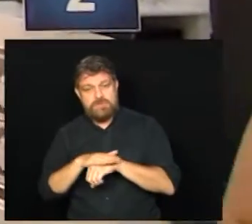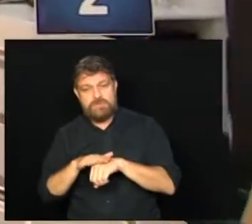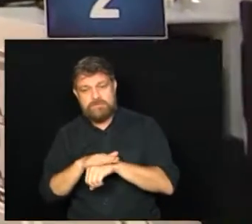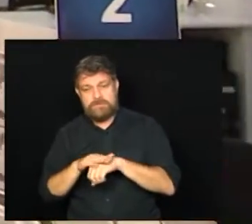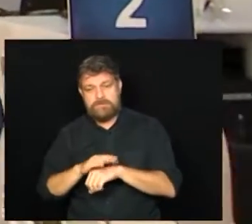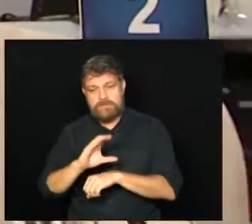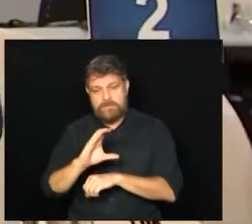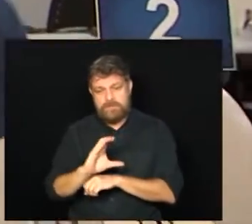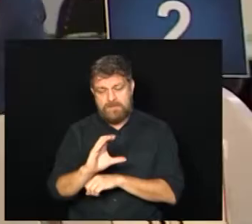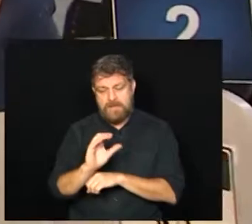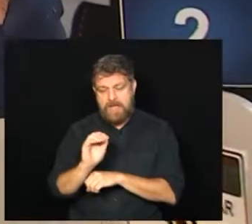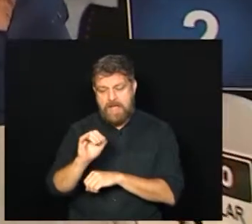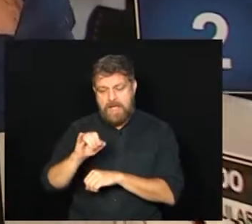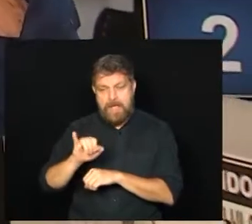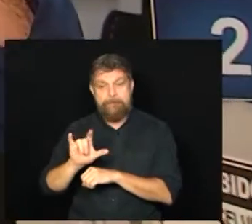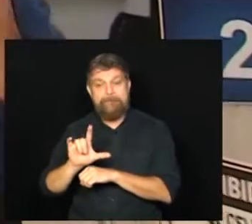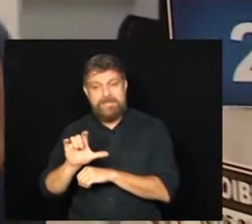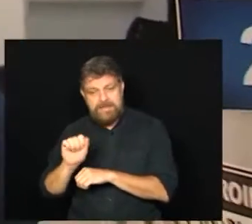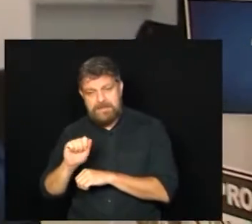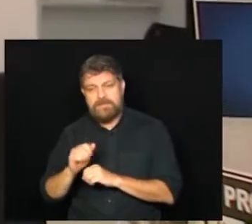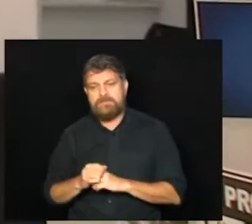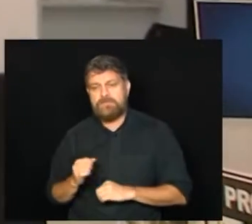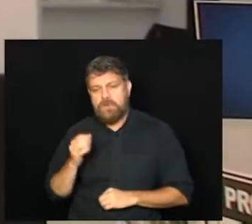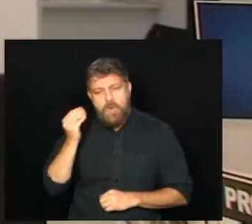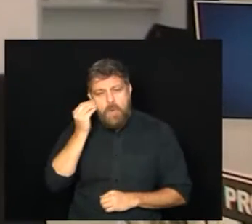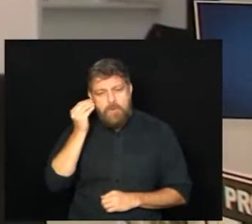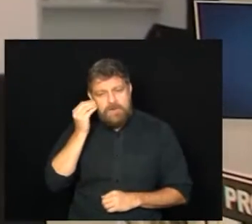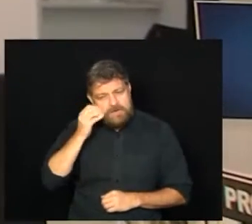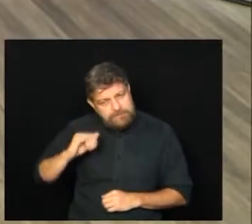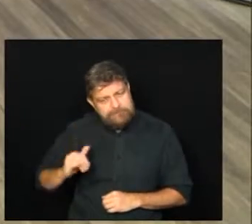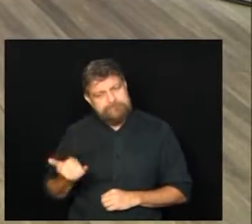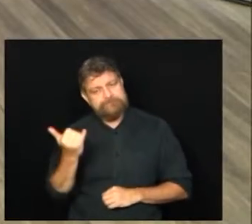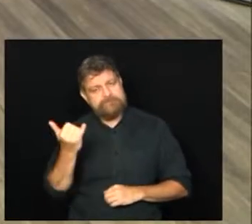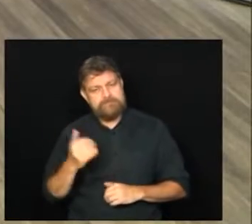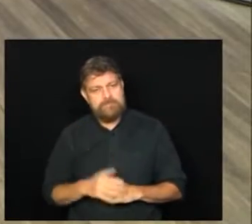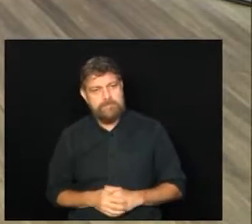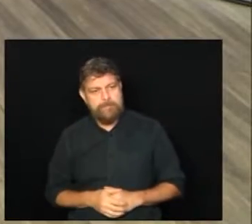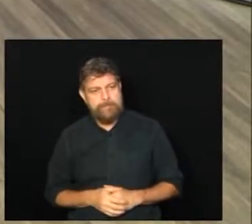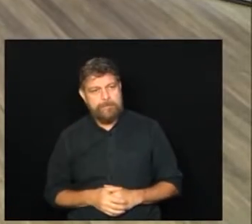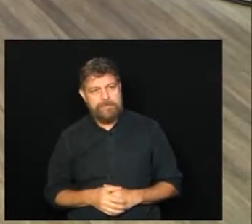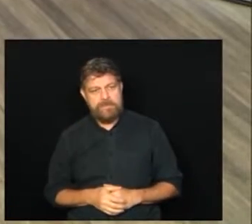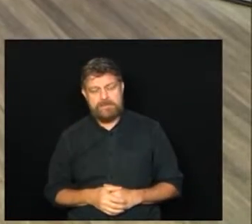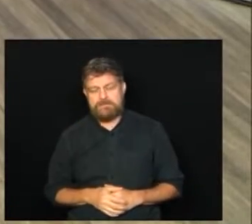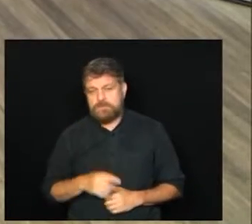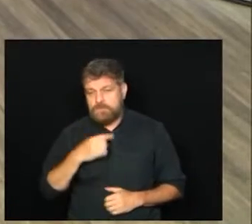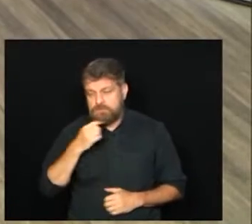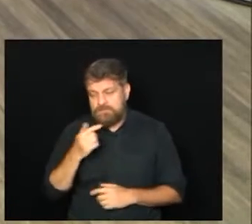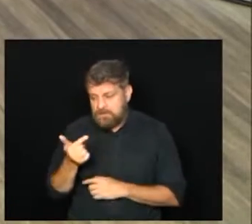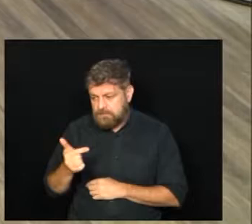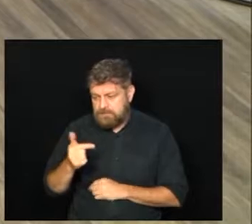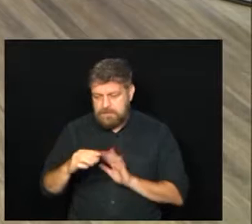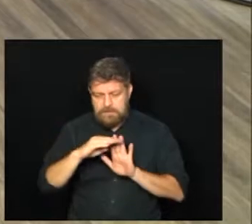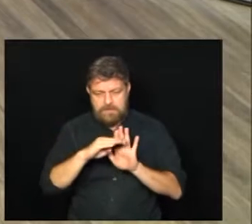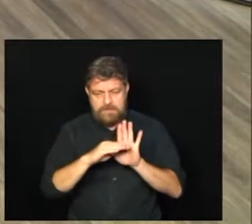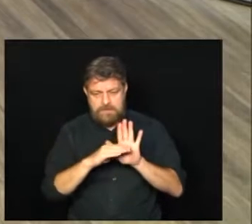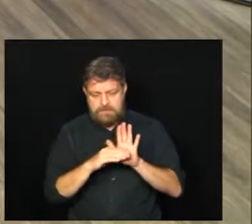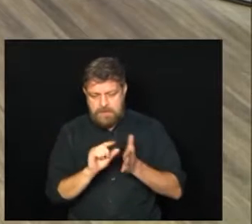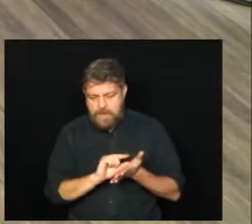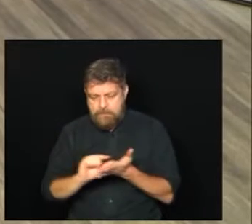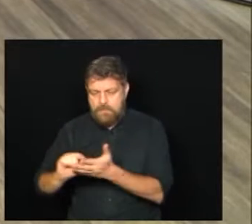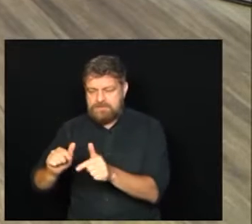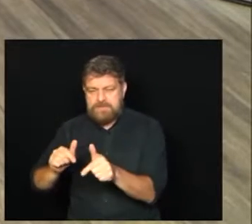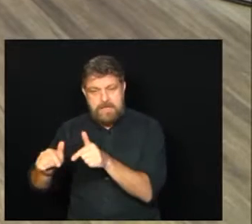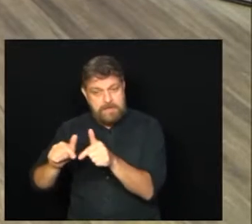uma boa oportunidade. Eu volto com você, Gabriel Castro. Sem sombra de dúvidas, programa Bolsa